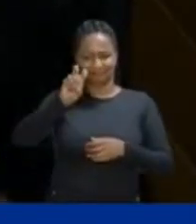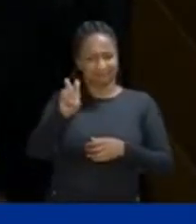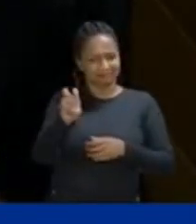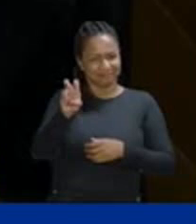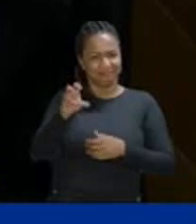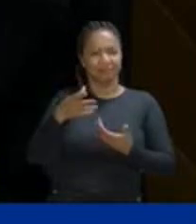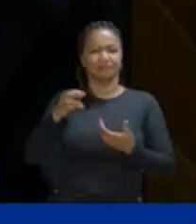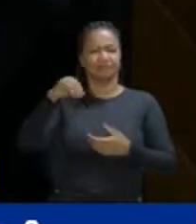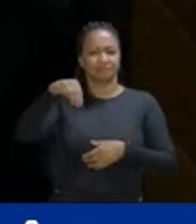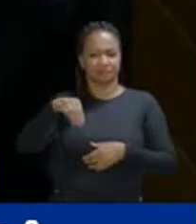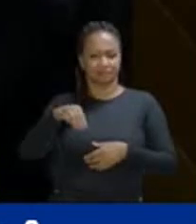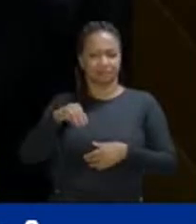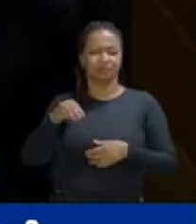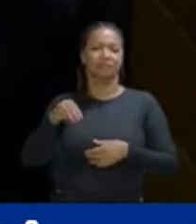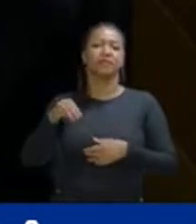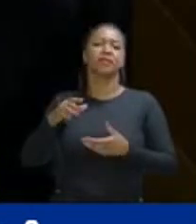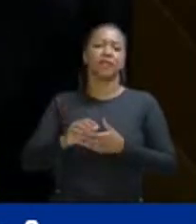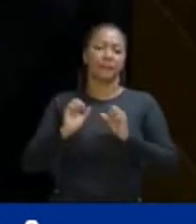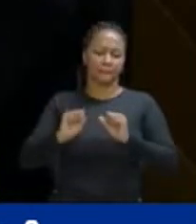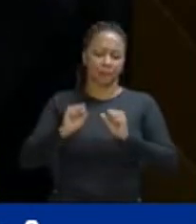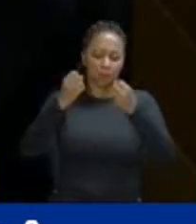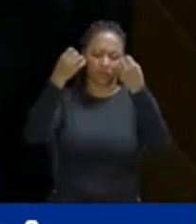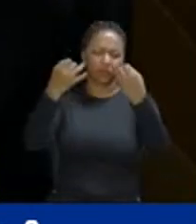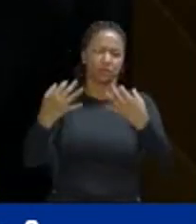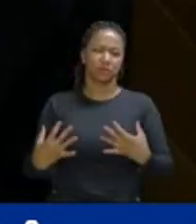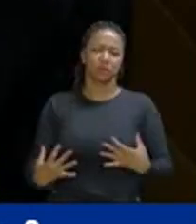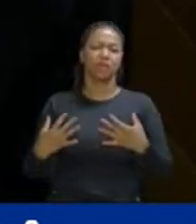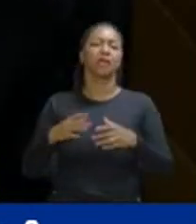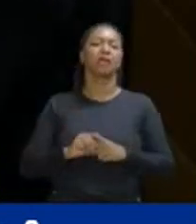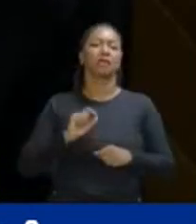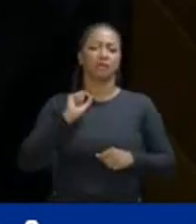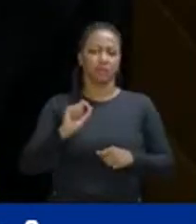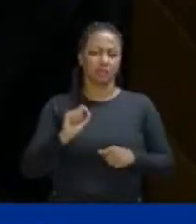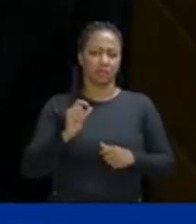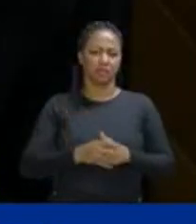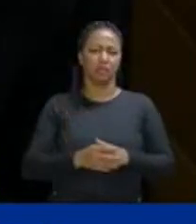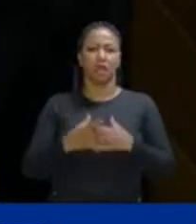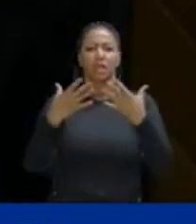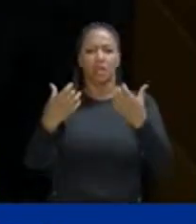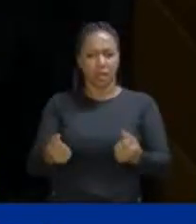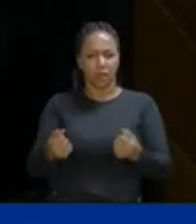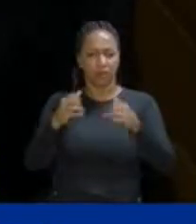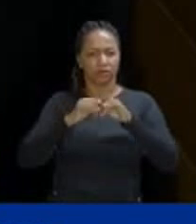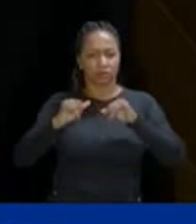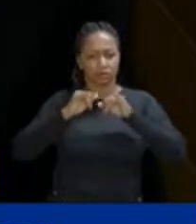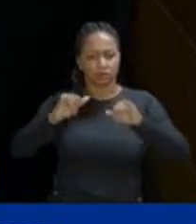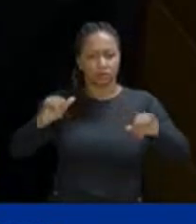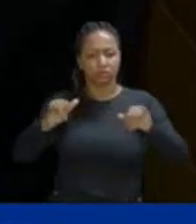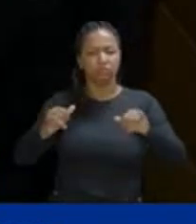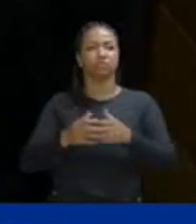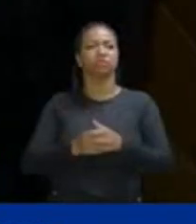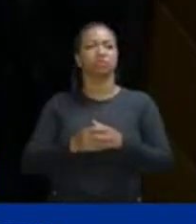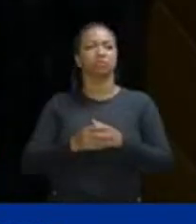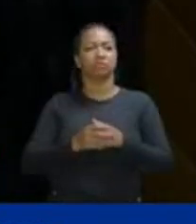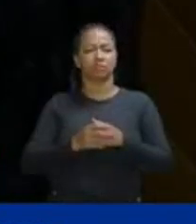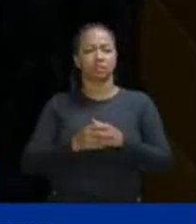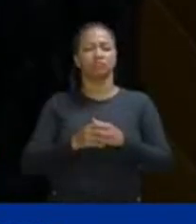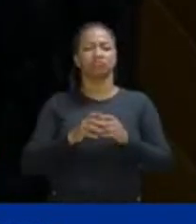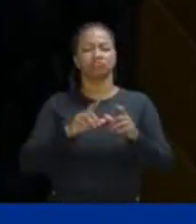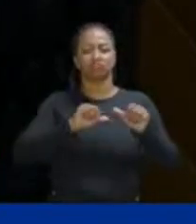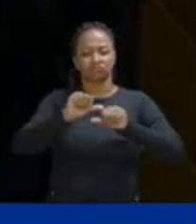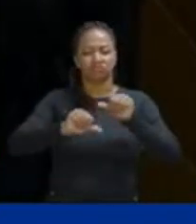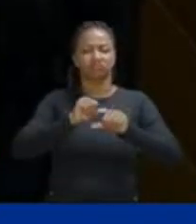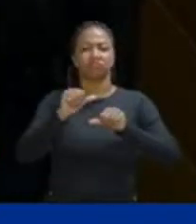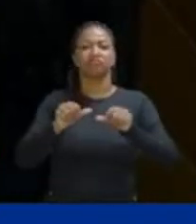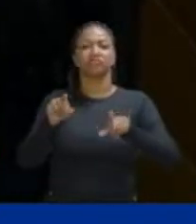Dos dispositivos citados, pode extrair as seguintes premissas. Não é permitida a propaganda na forma de justaposição